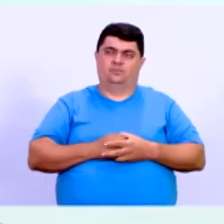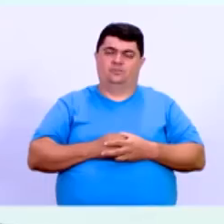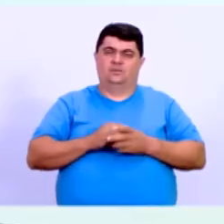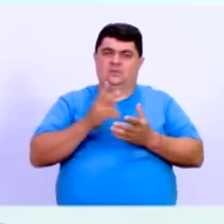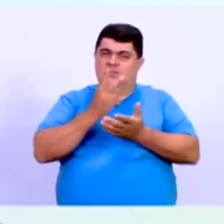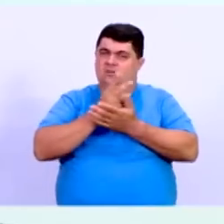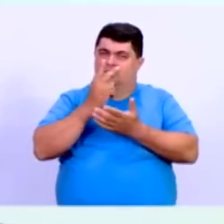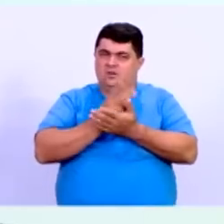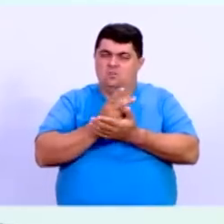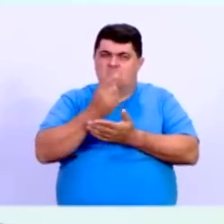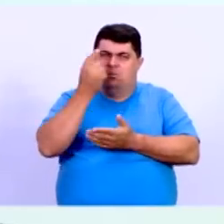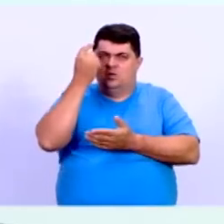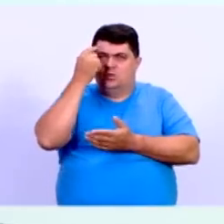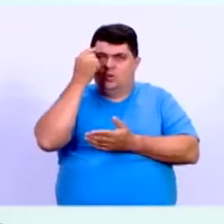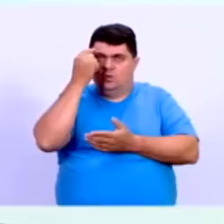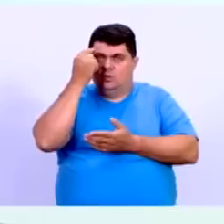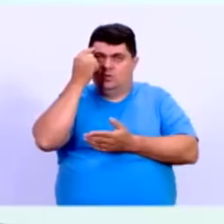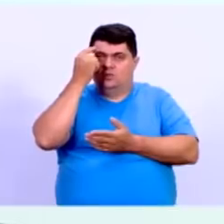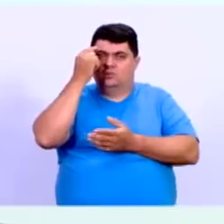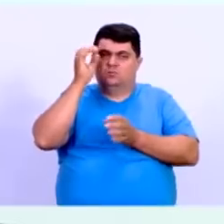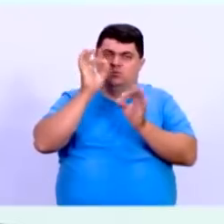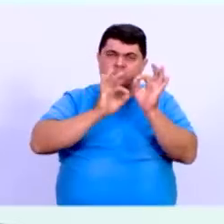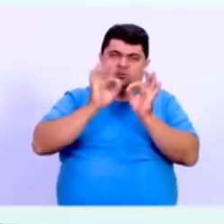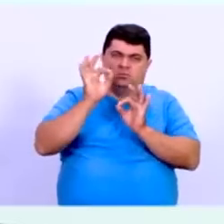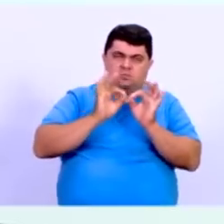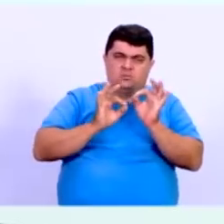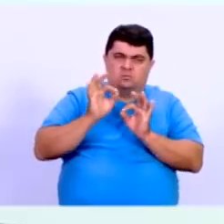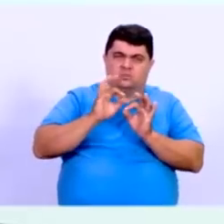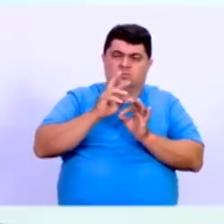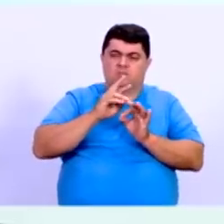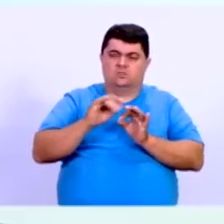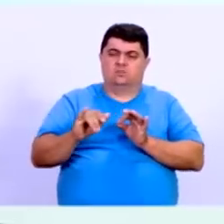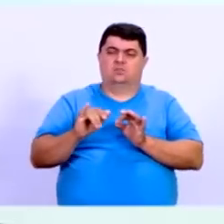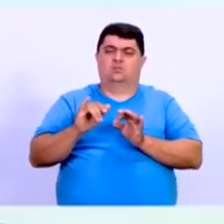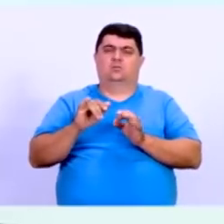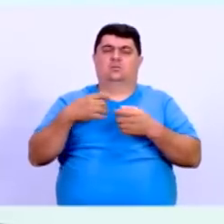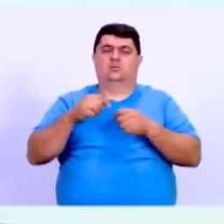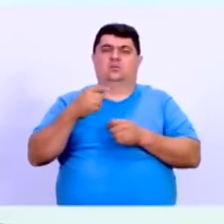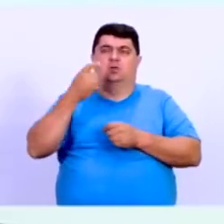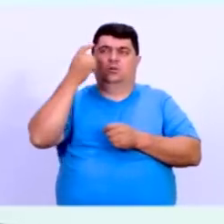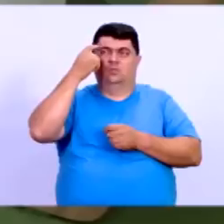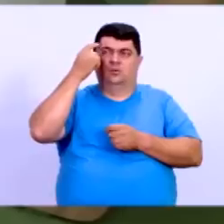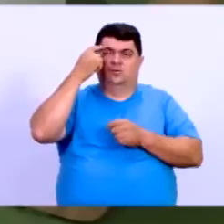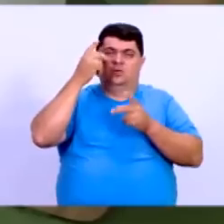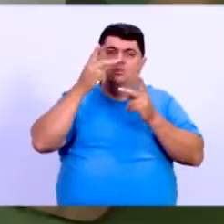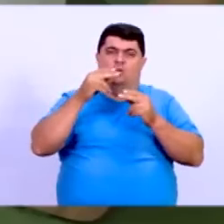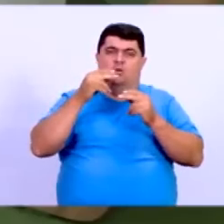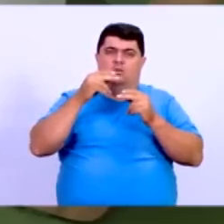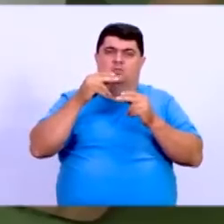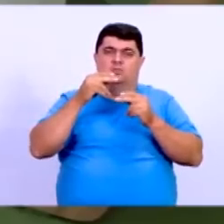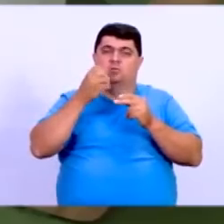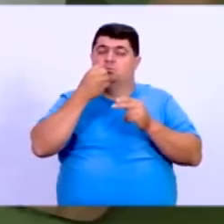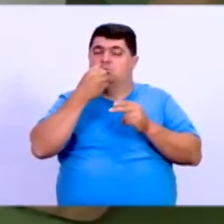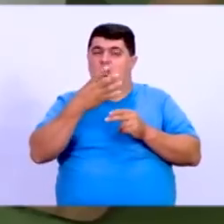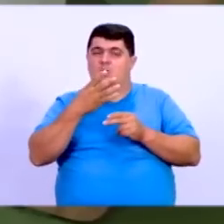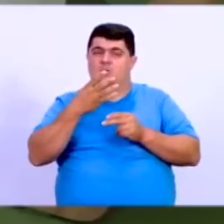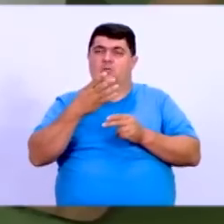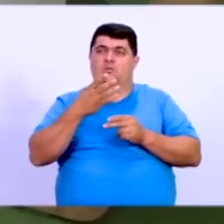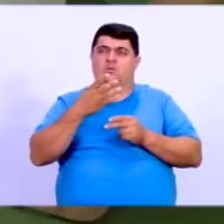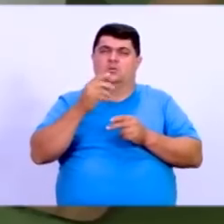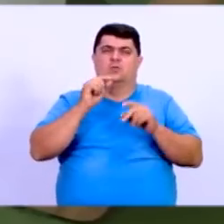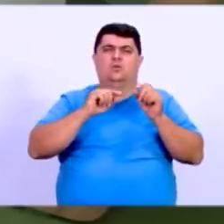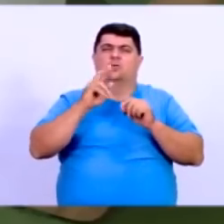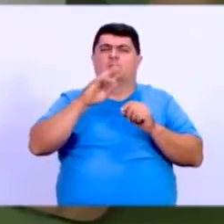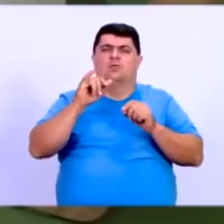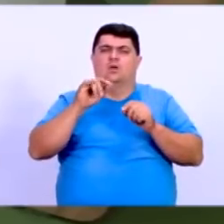você pensar, né, planejar e projetar uma rede de computadores, tem que pensar exatamente na questão do desempenho também, né, professor? Poxa, o que eu vou